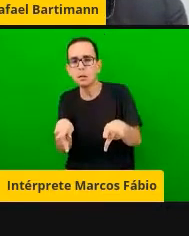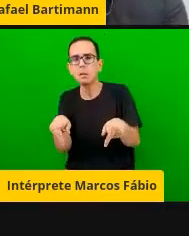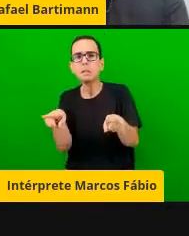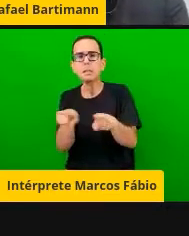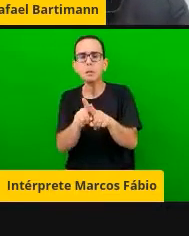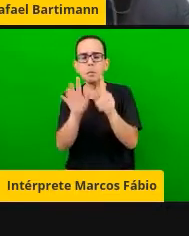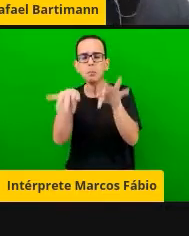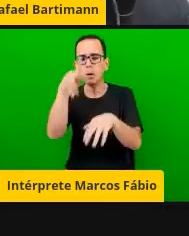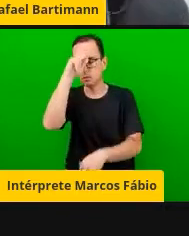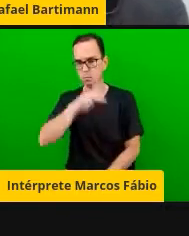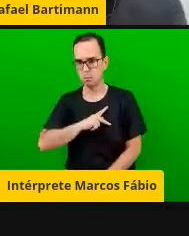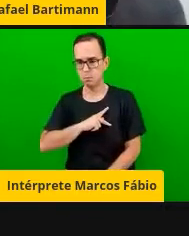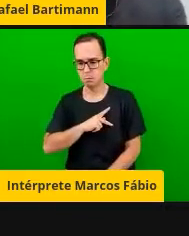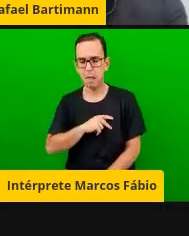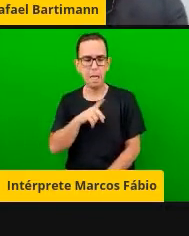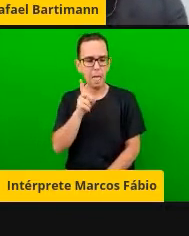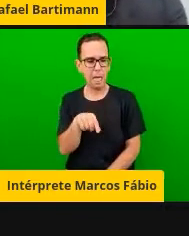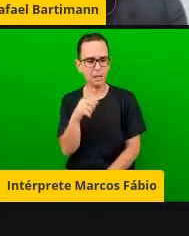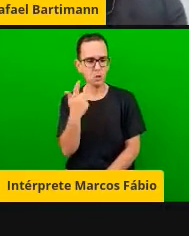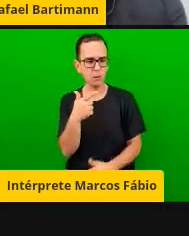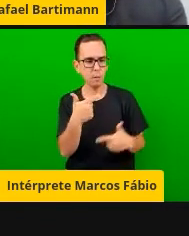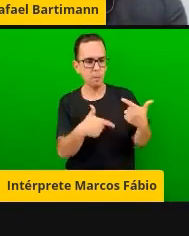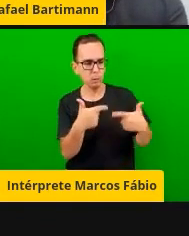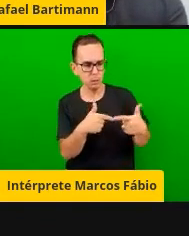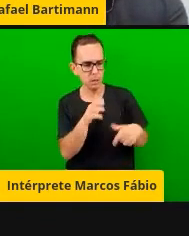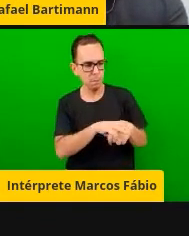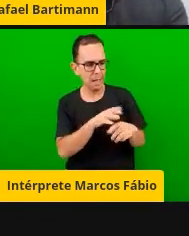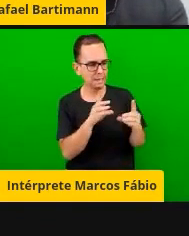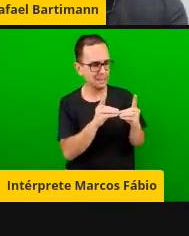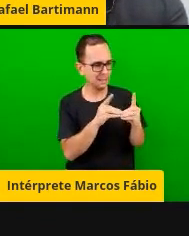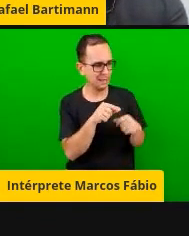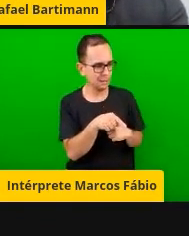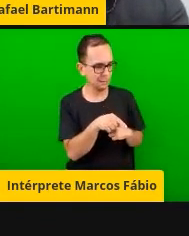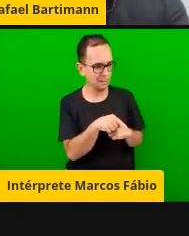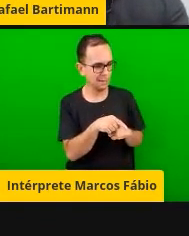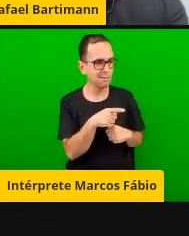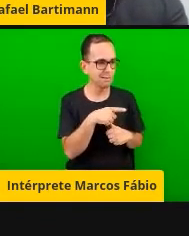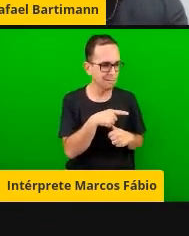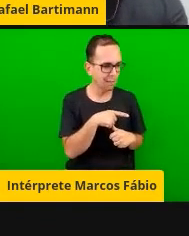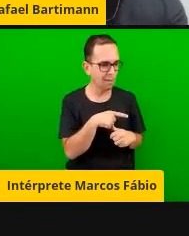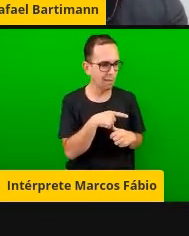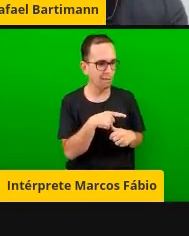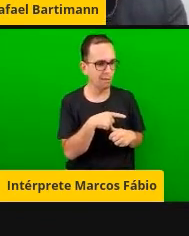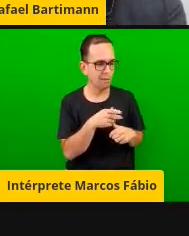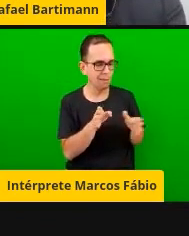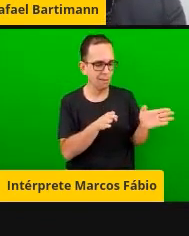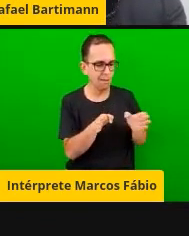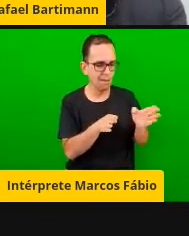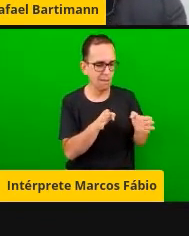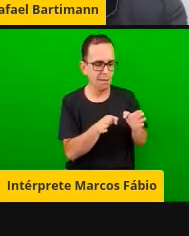si? Seria a geografia política algo mais dinâmico, que trata das relações, por exemplo, entre os Estados?